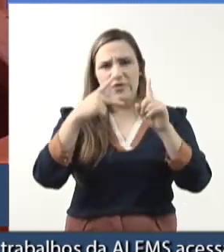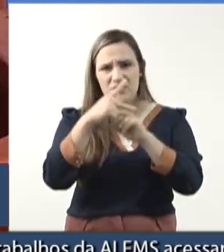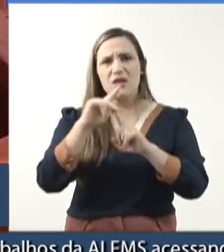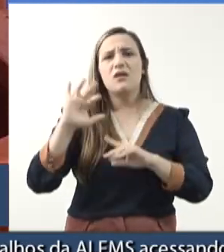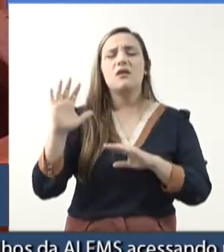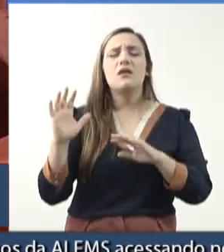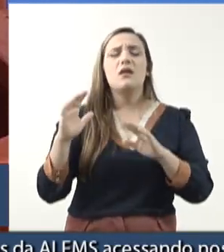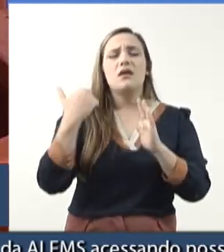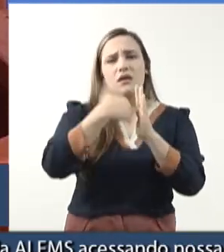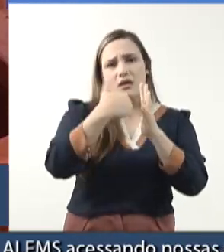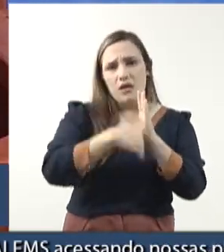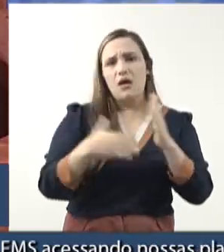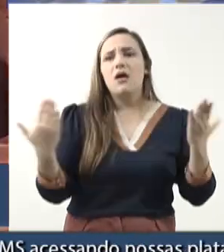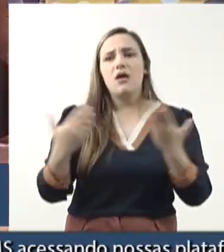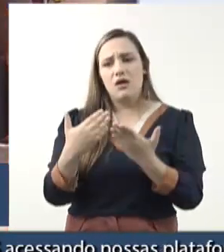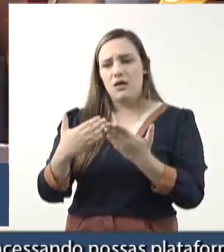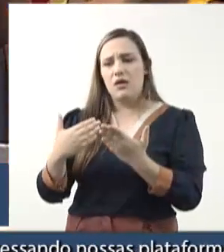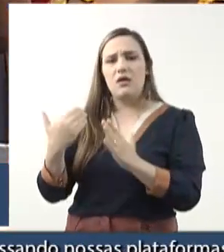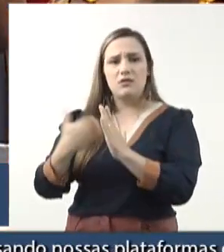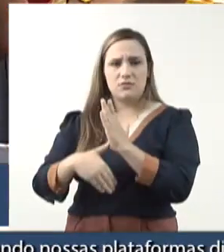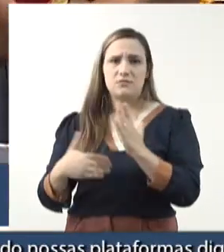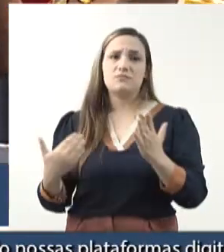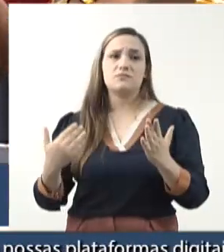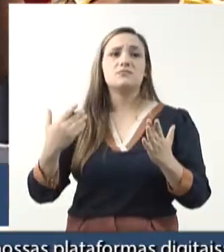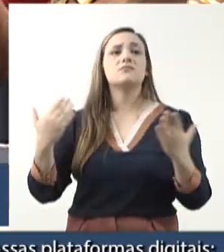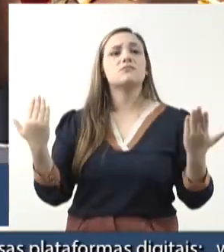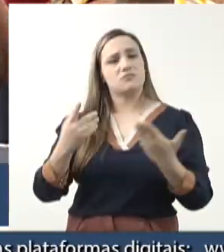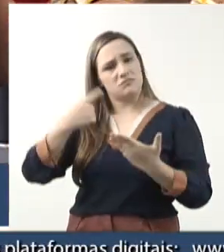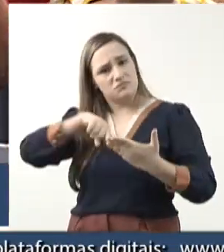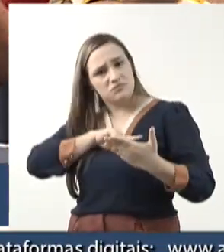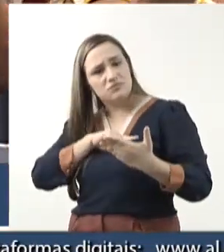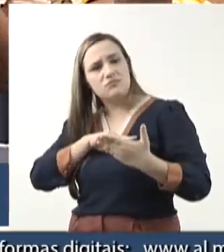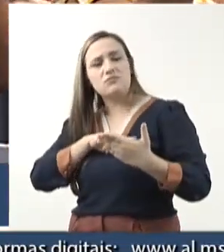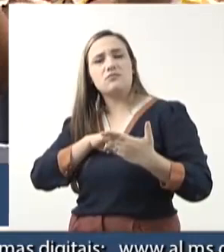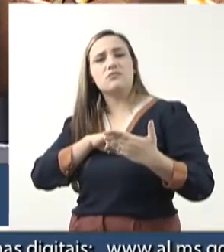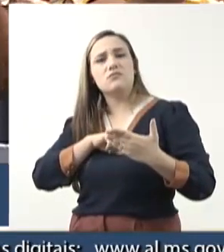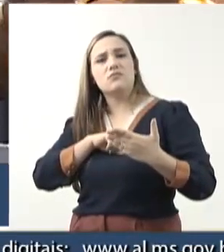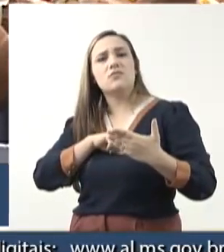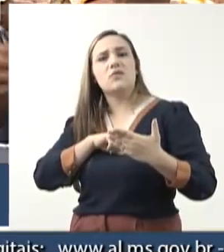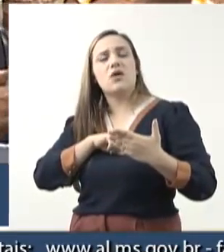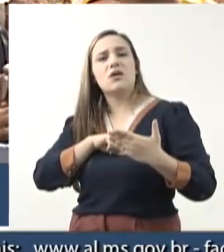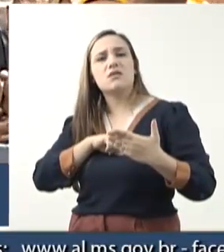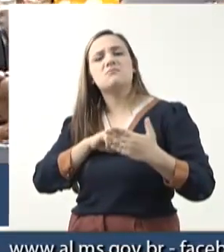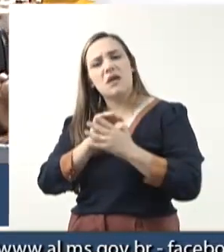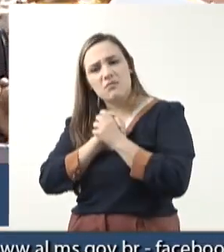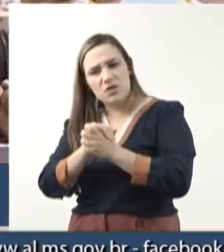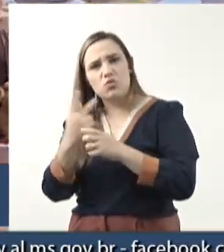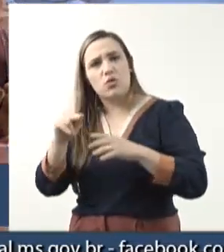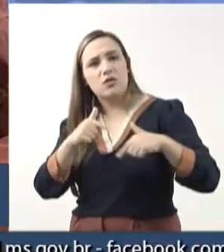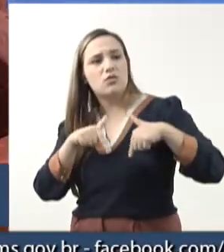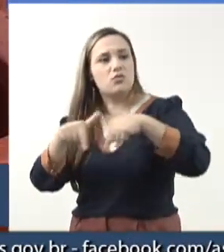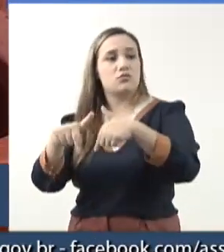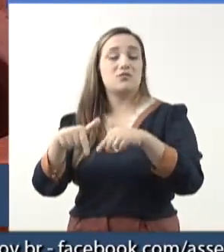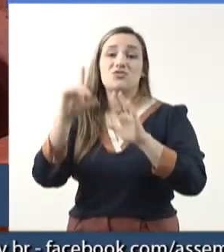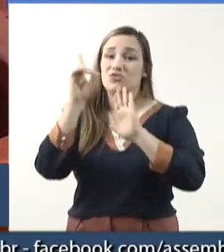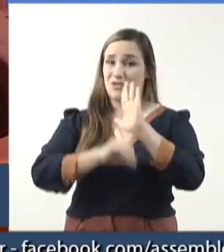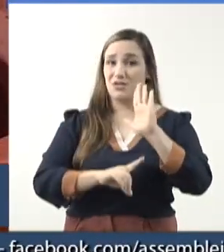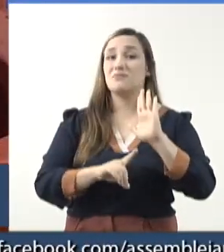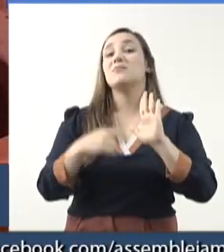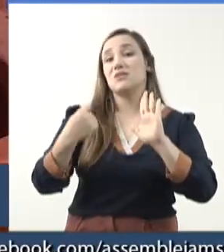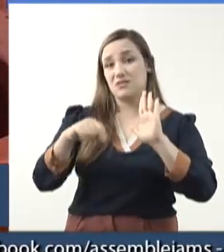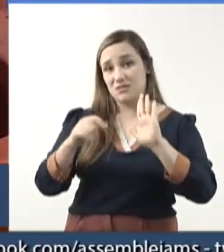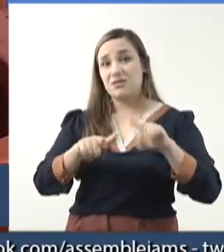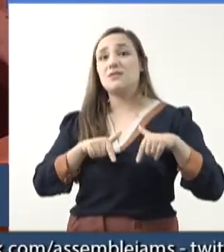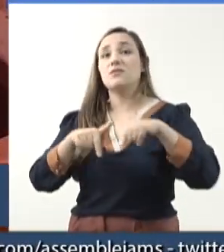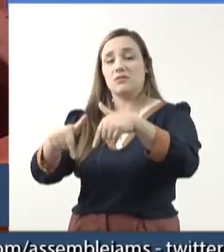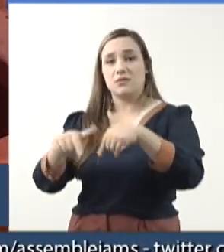sociedade sul-mato-grossense. Então, parabéns à luta de vocês. A gente sabe que nenhum direito é conquistado sem luta,